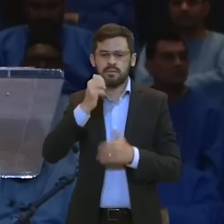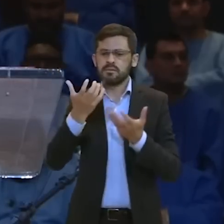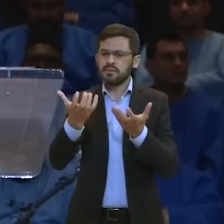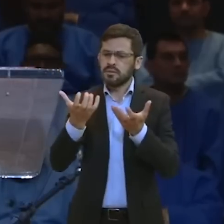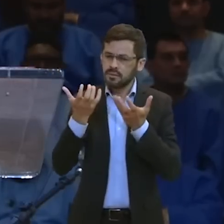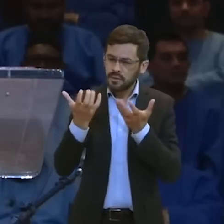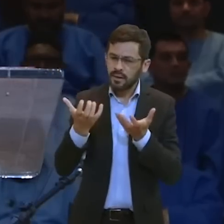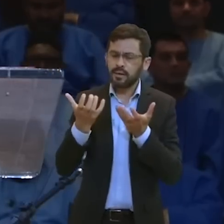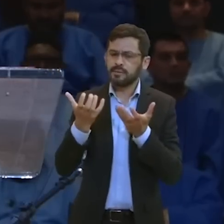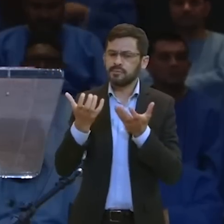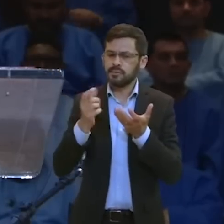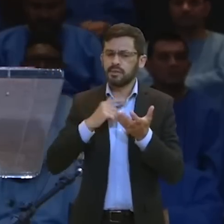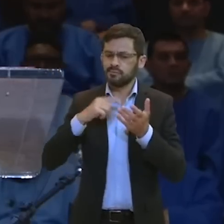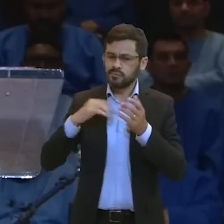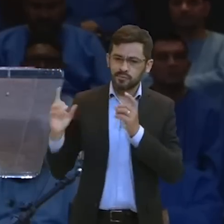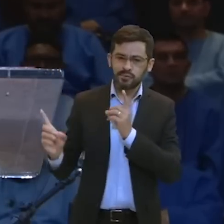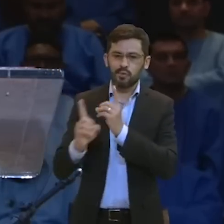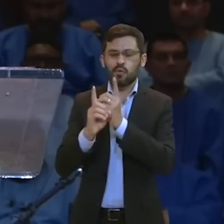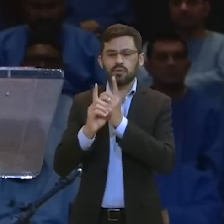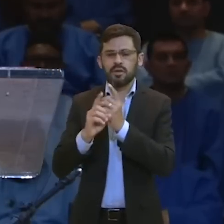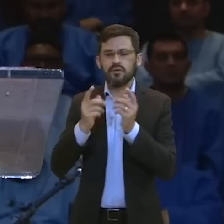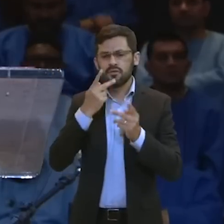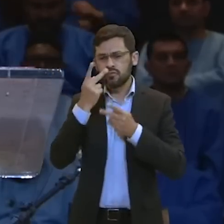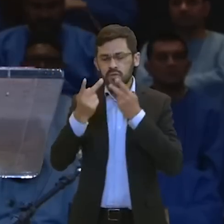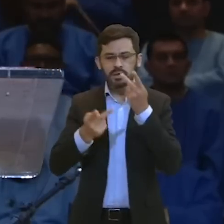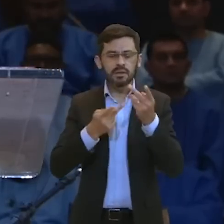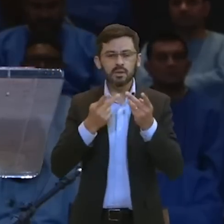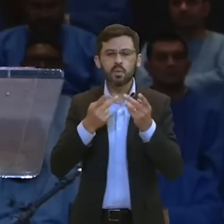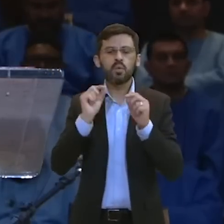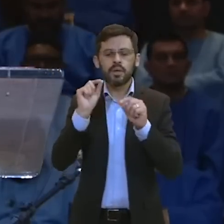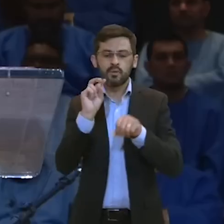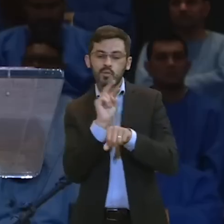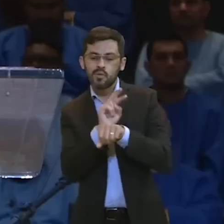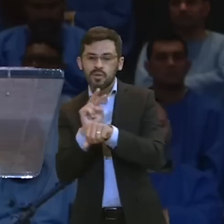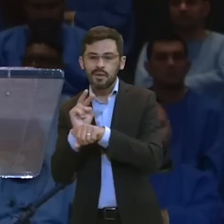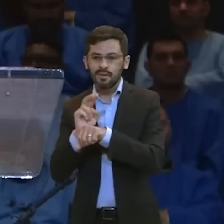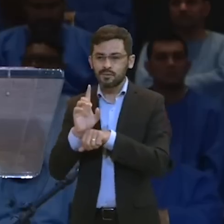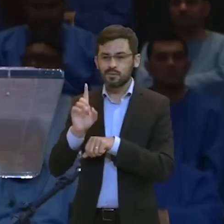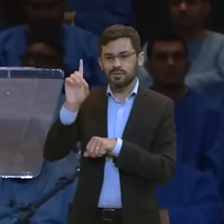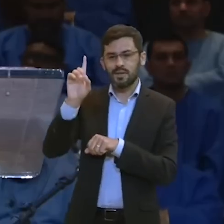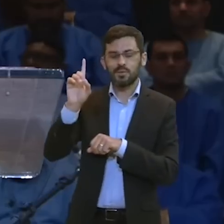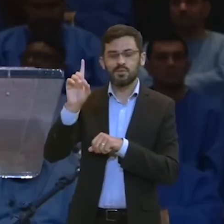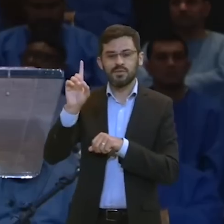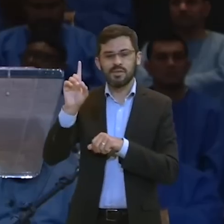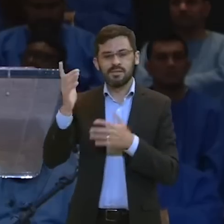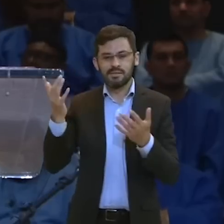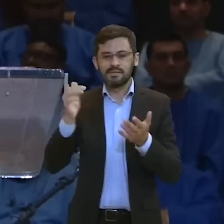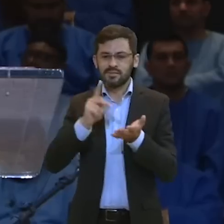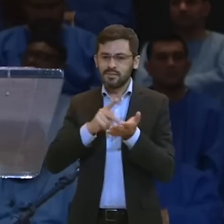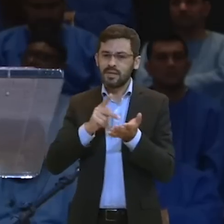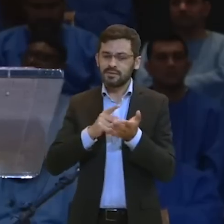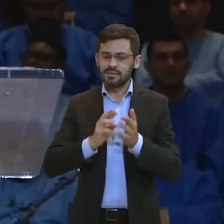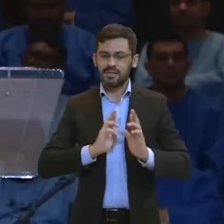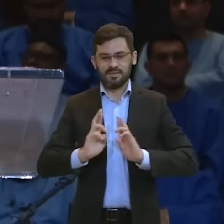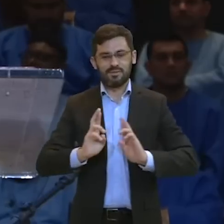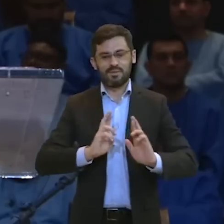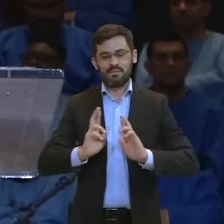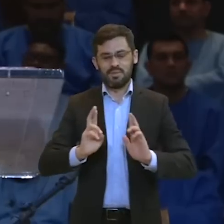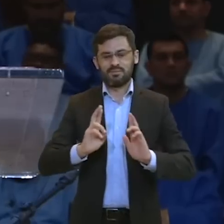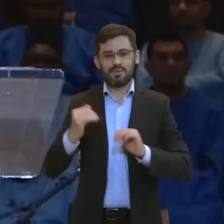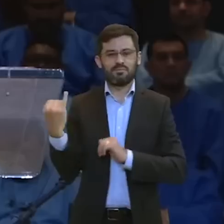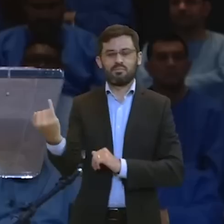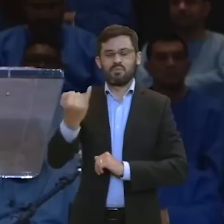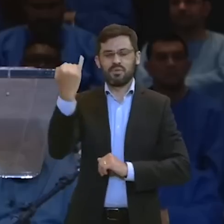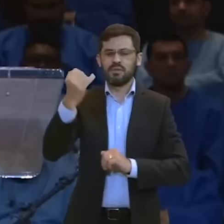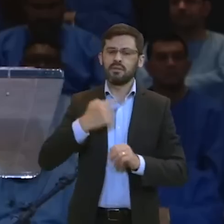queiram participar desse encontro, falando sobre o cuidado de Deus nessa área tão importante da vida, né?